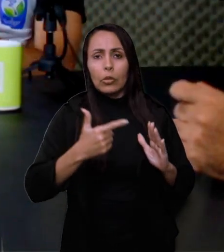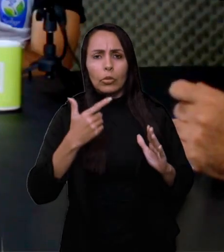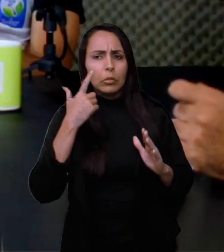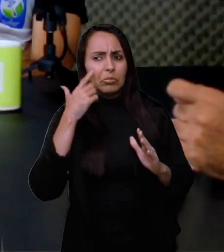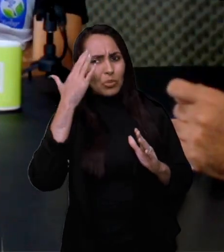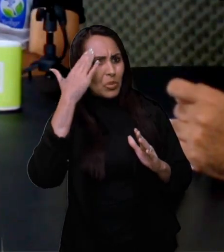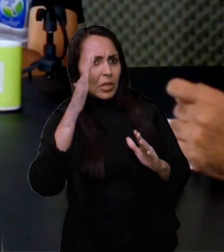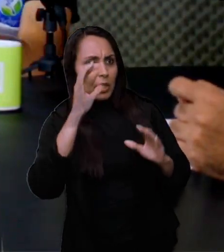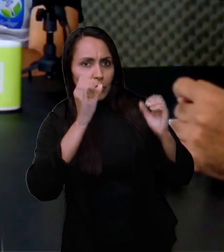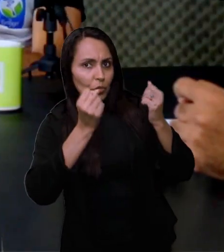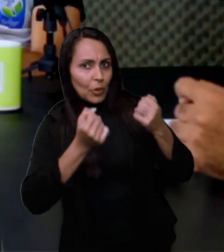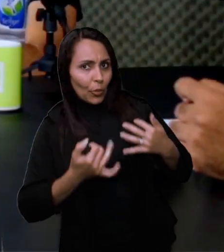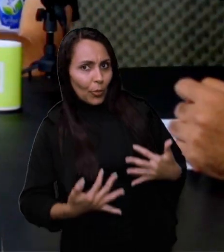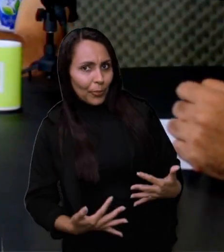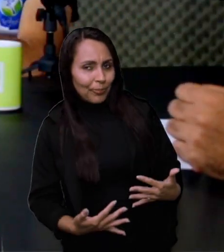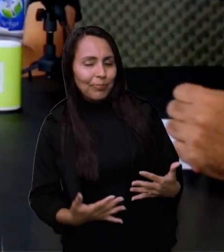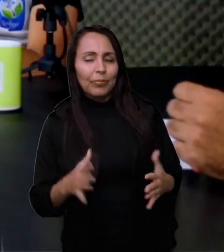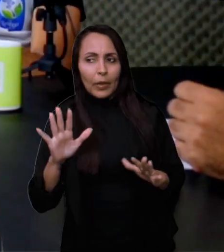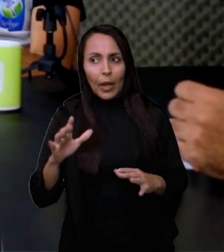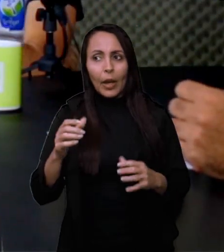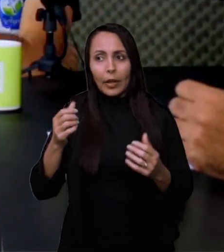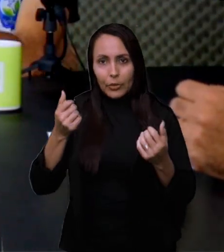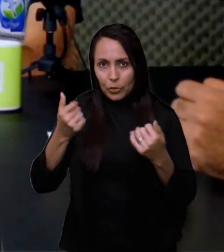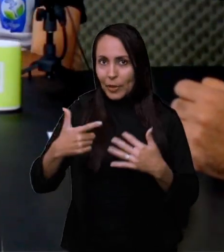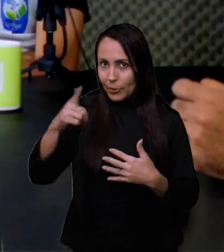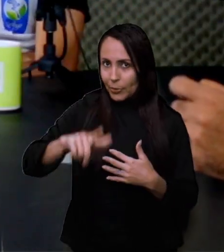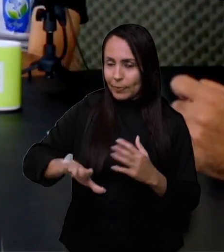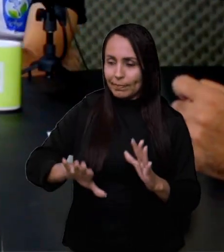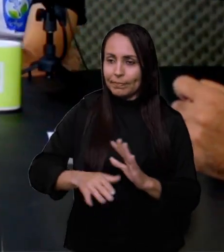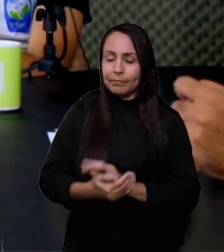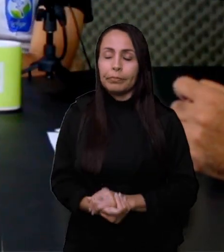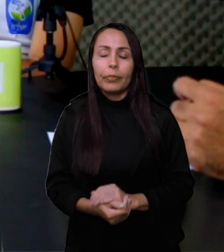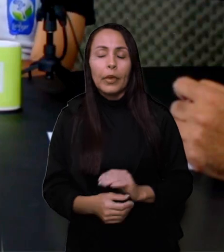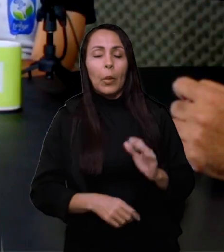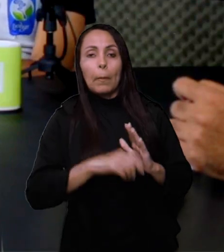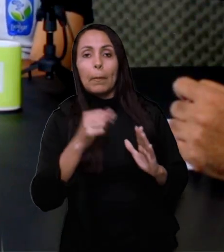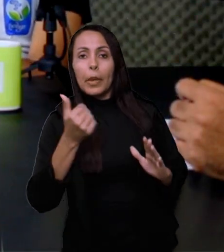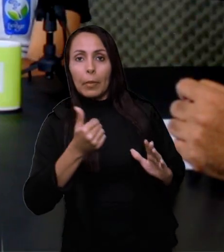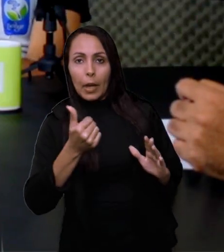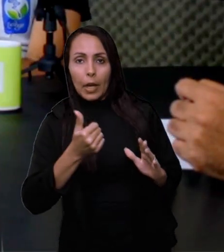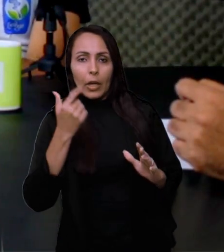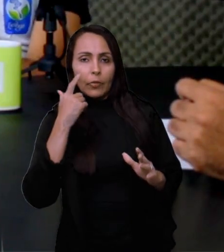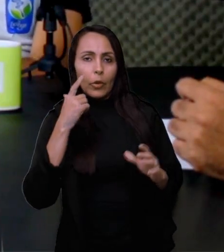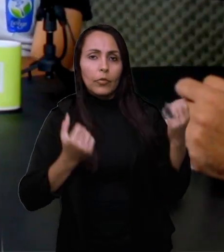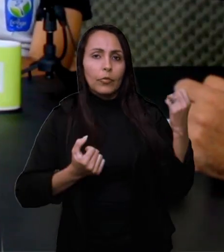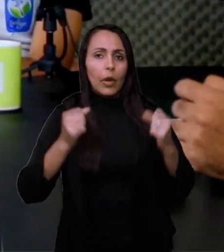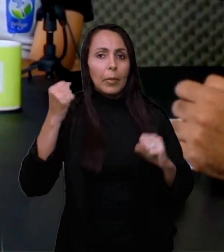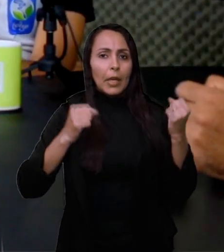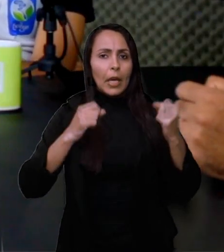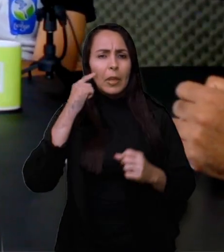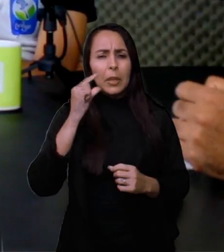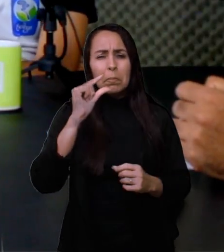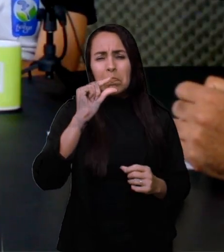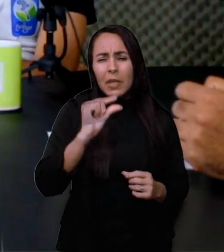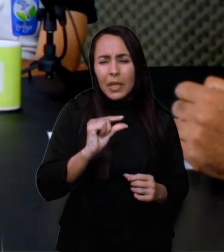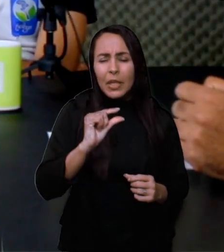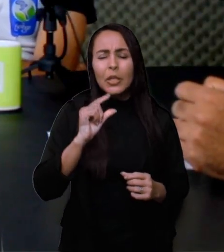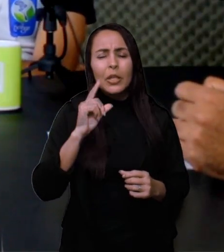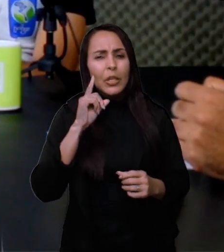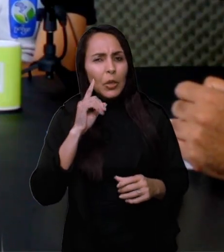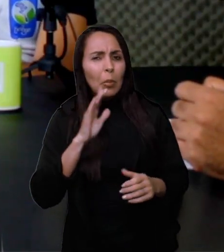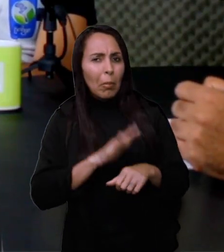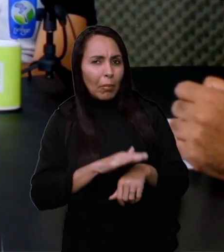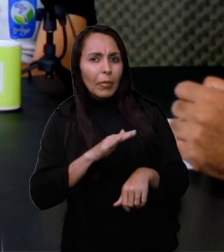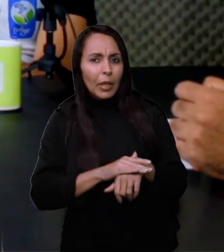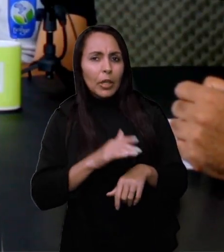dar Explica de novo. O primário, ele foi fabricado para ser pequenininho mesmo. Tipo, o glitter que